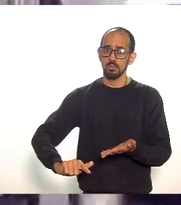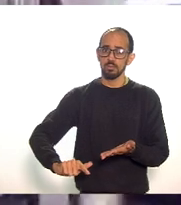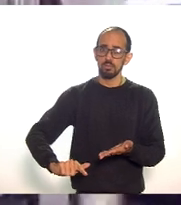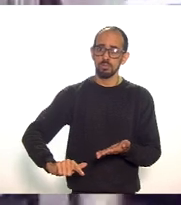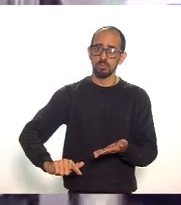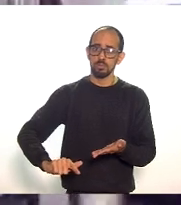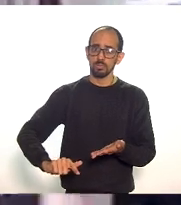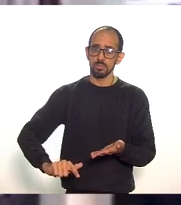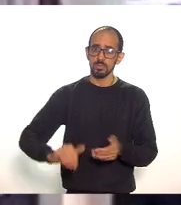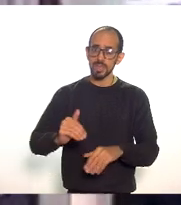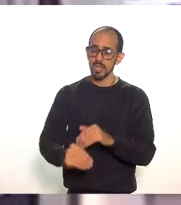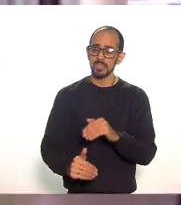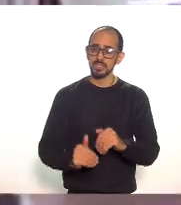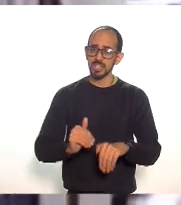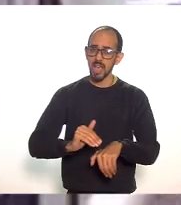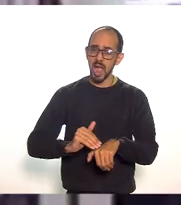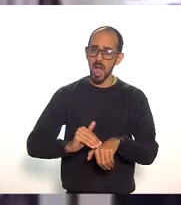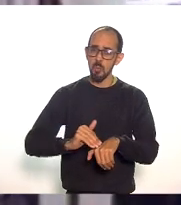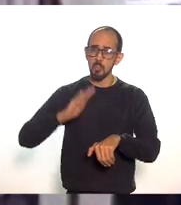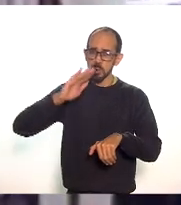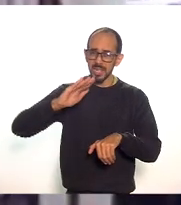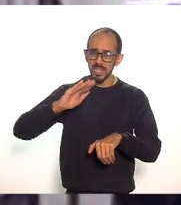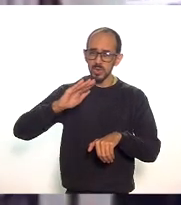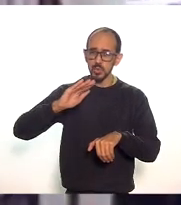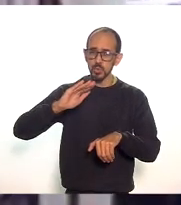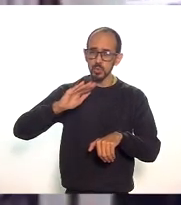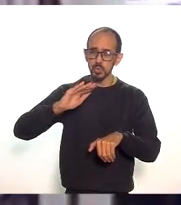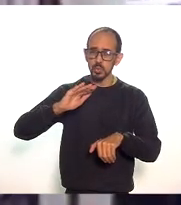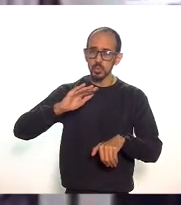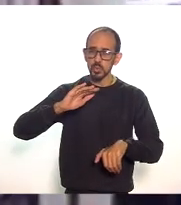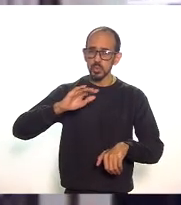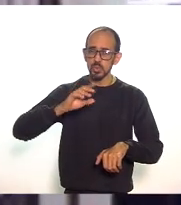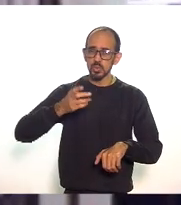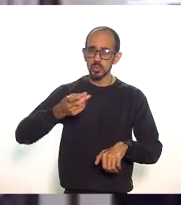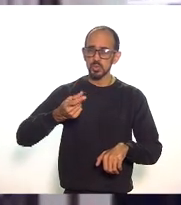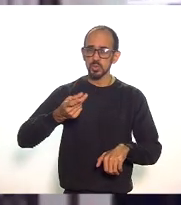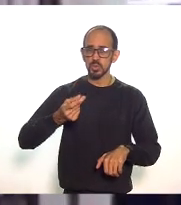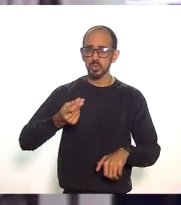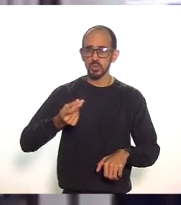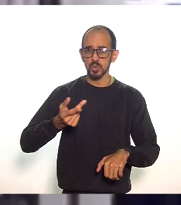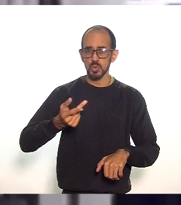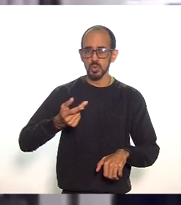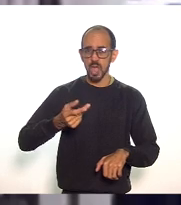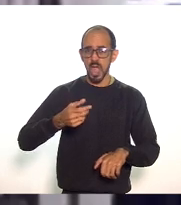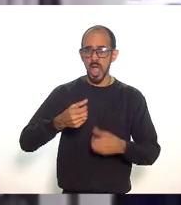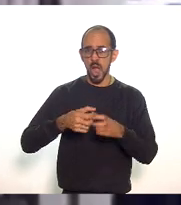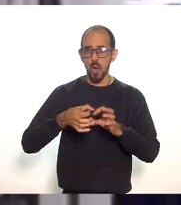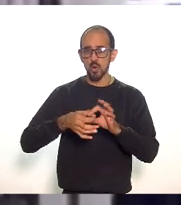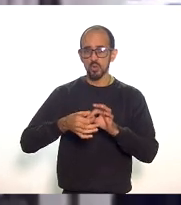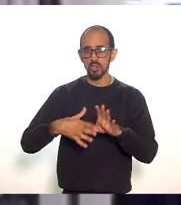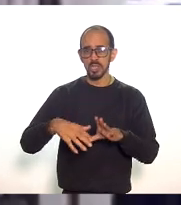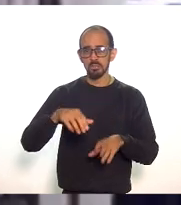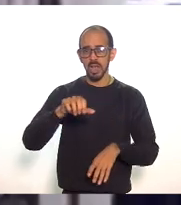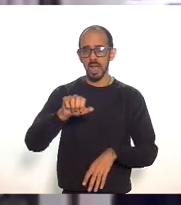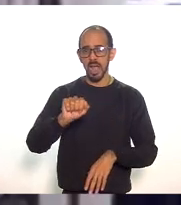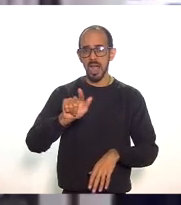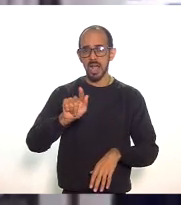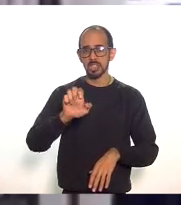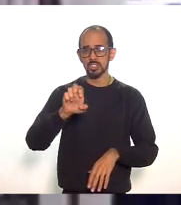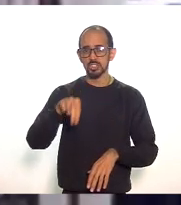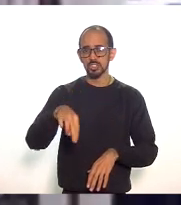Este aumento que é dado pela autorizado pela AGTrans para o aumento